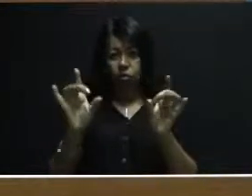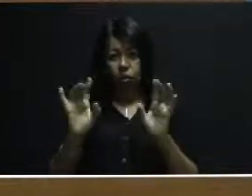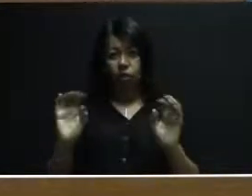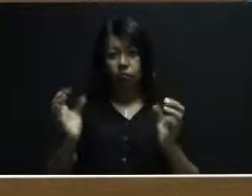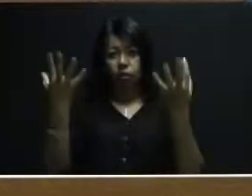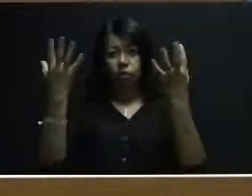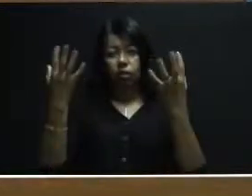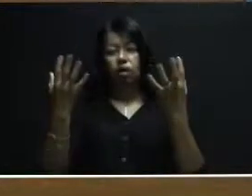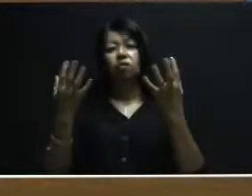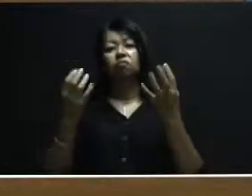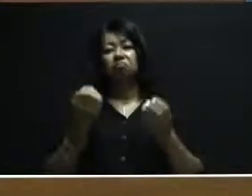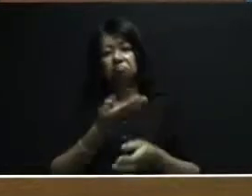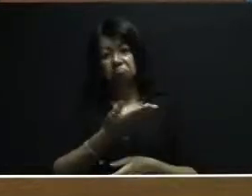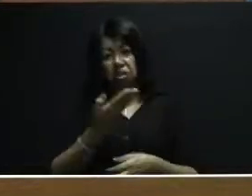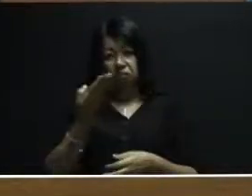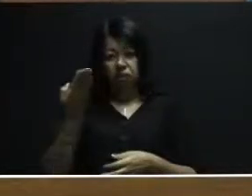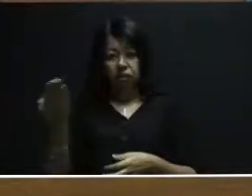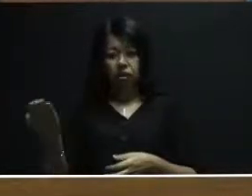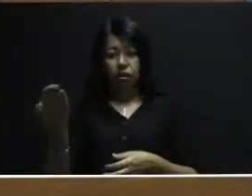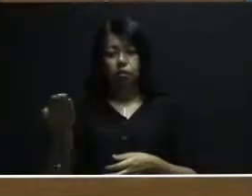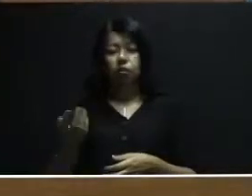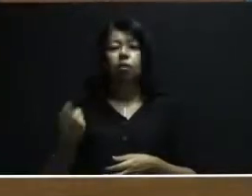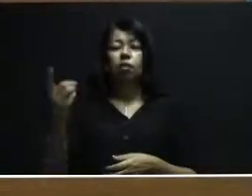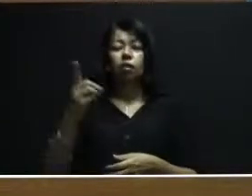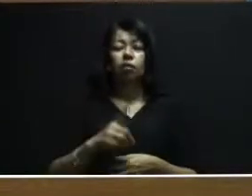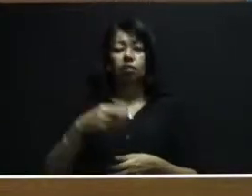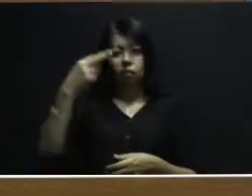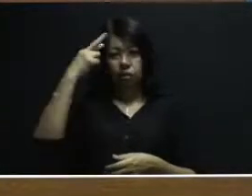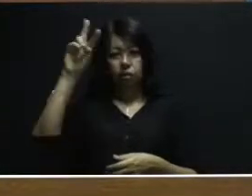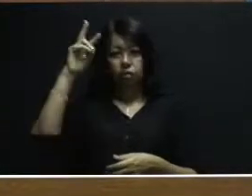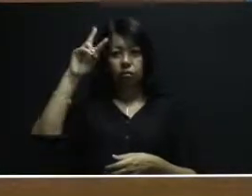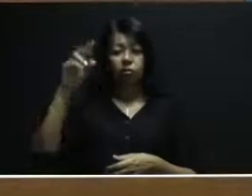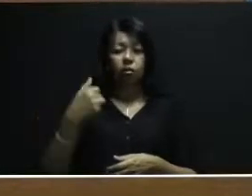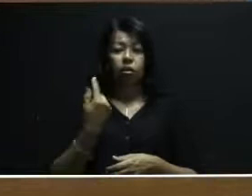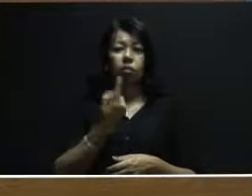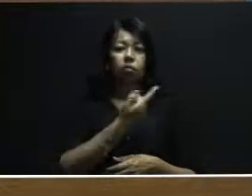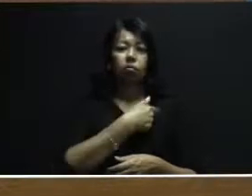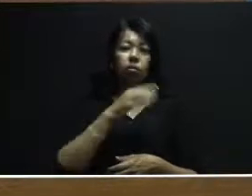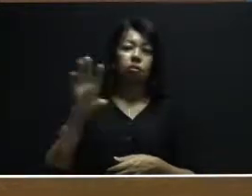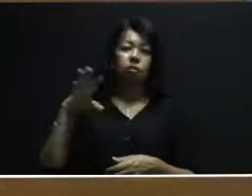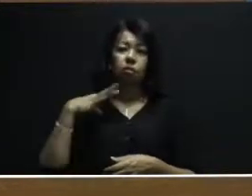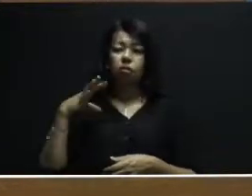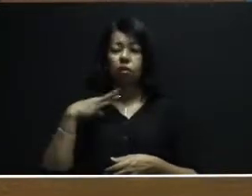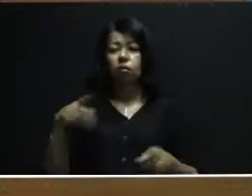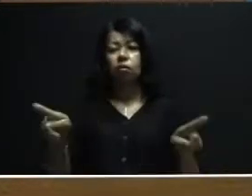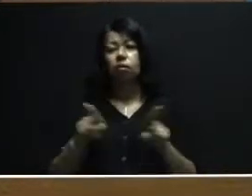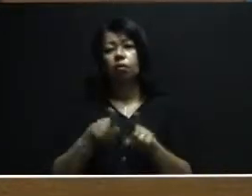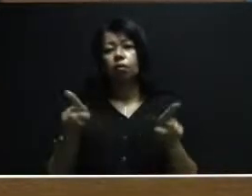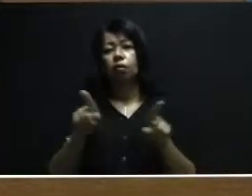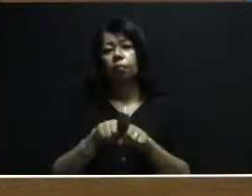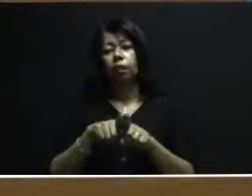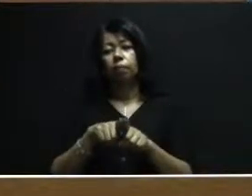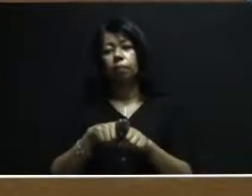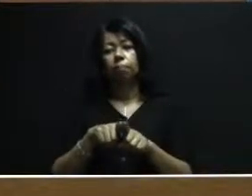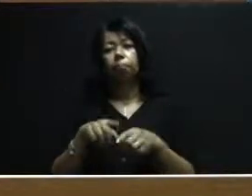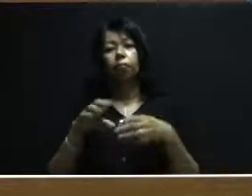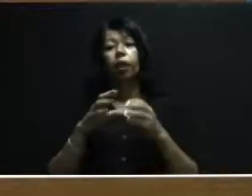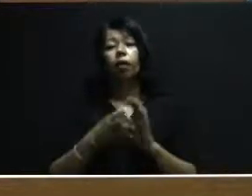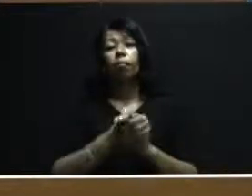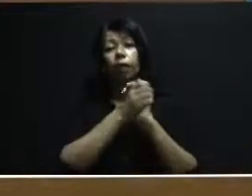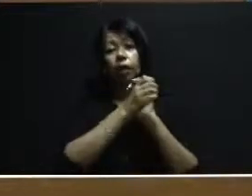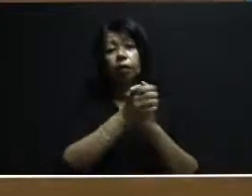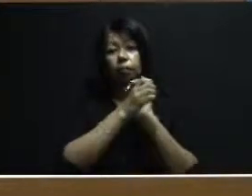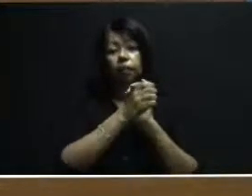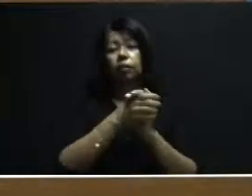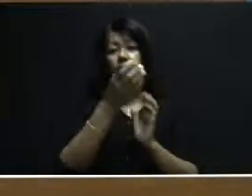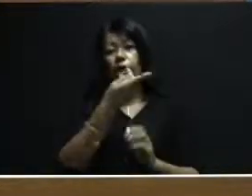aos profissionais de educação física e ficará para a história de nossa cidade. Também parabenizar pela brilhante trajetória que